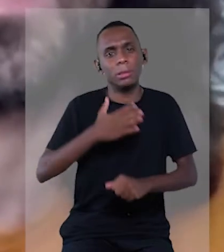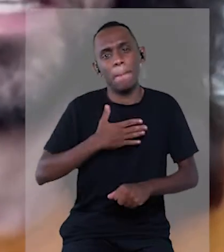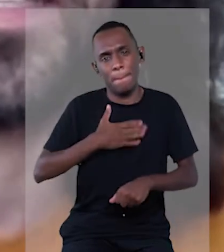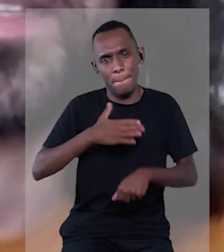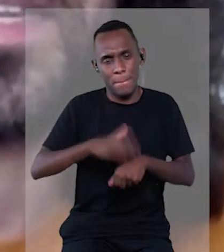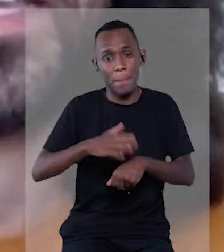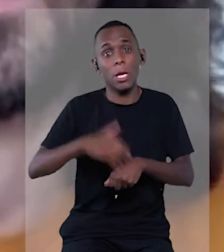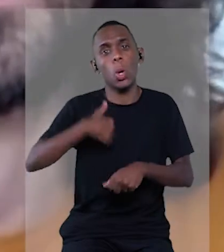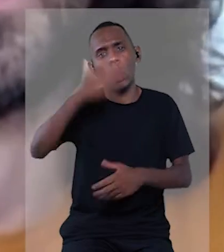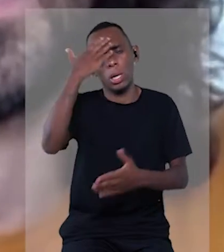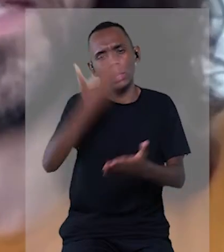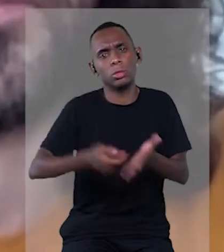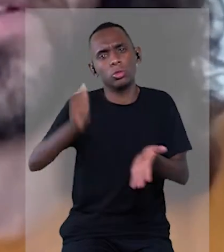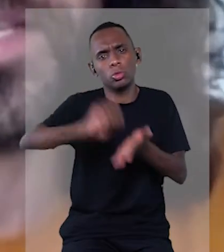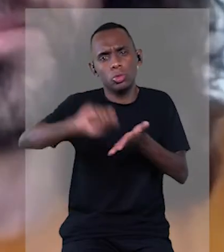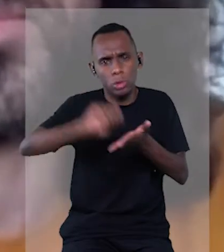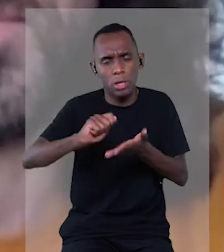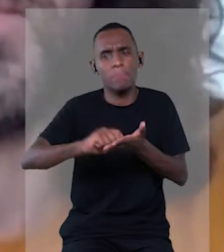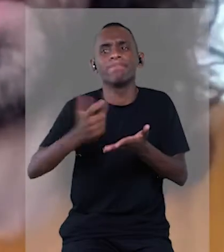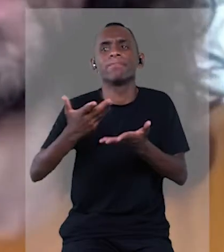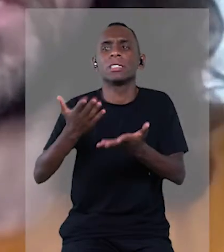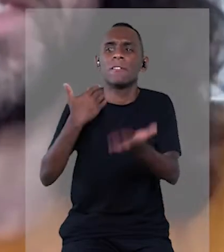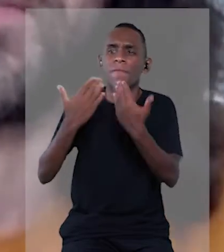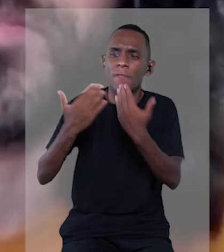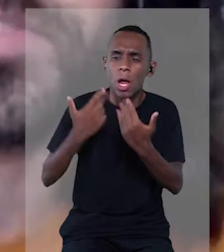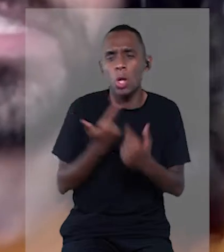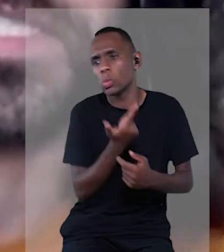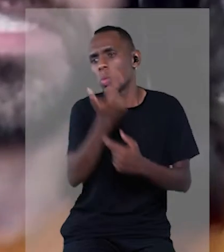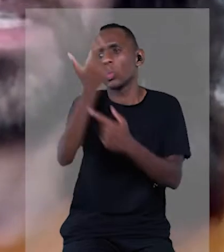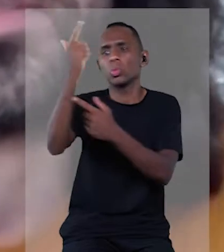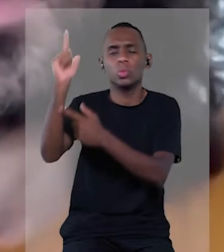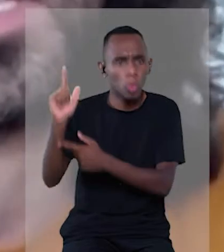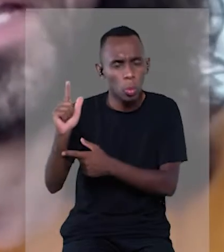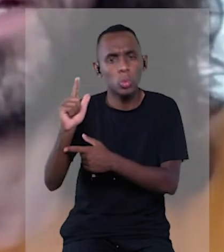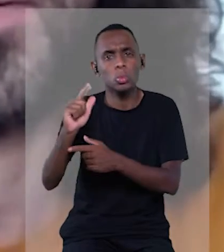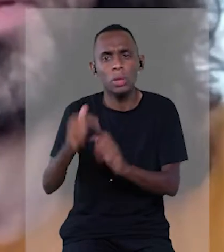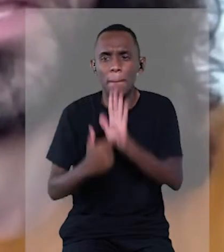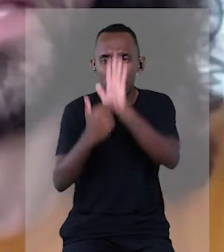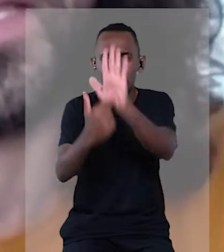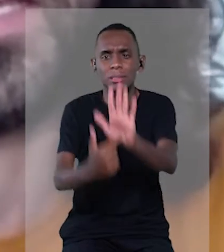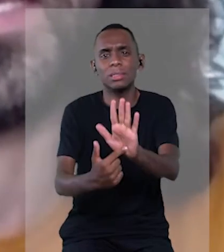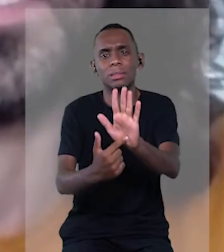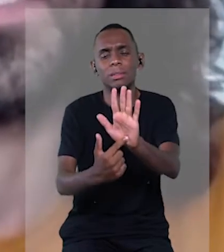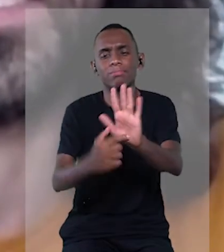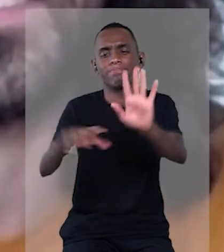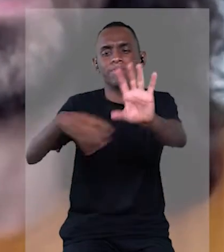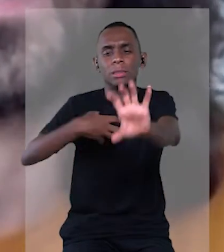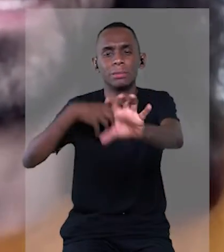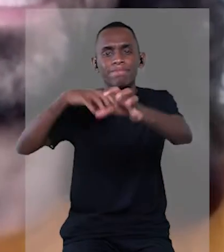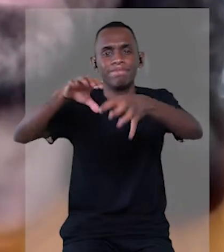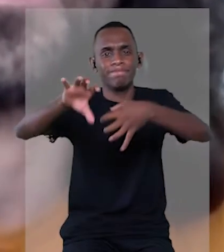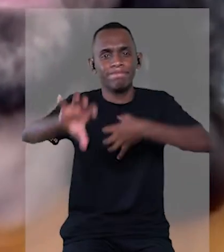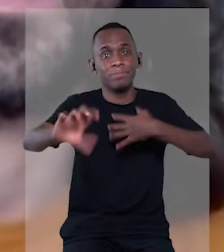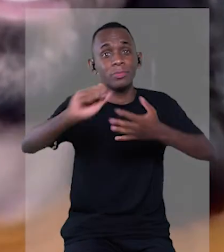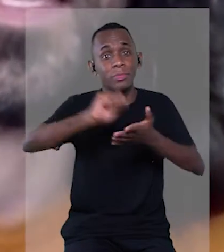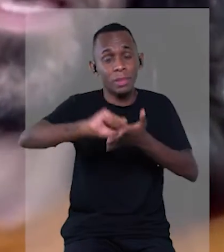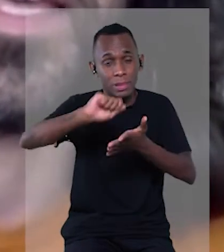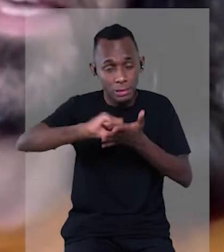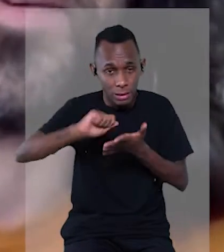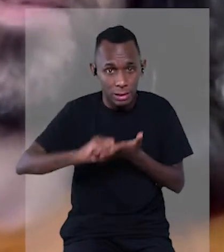muito nessa escrita que fala do outro, essa escrita, como você disse, né, social, essa escrita que